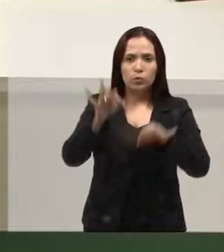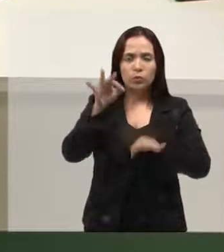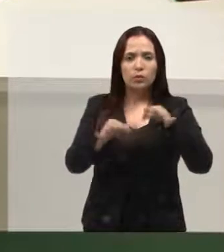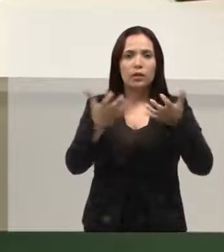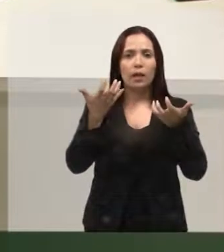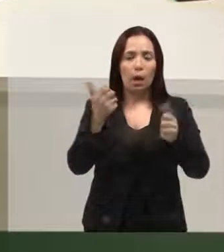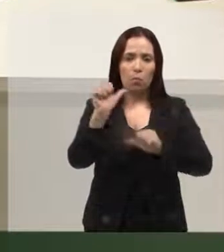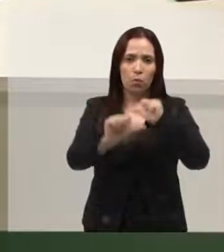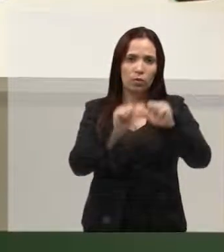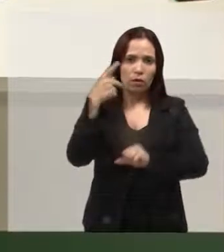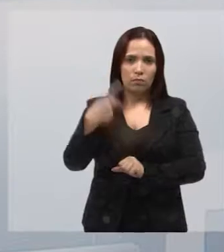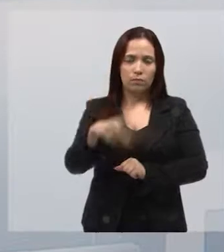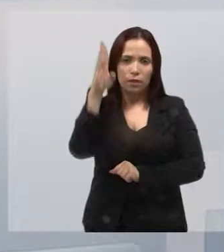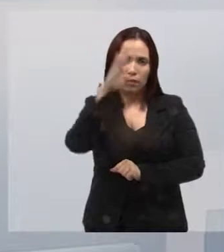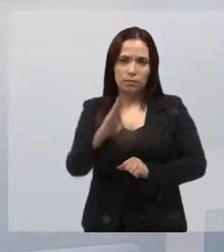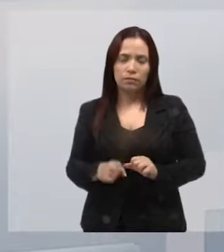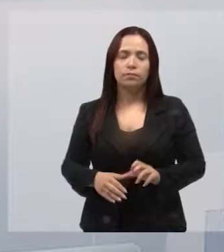Brasil, né?